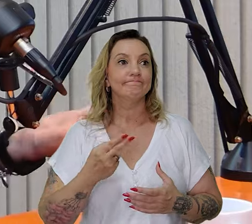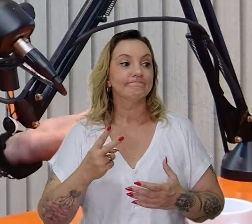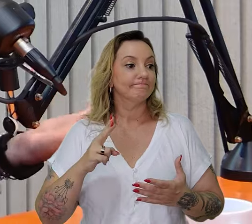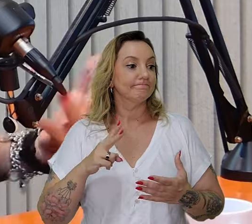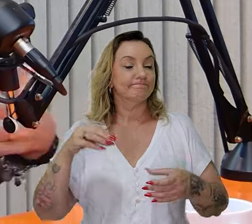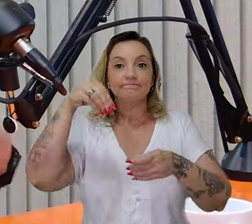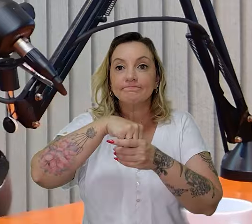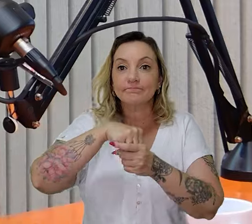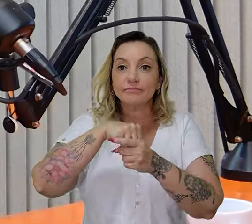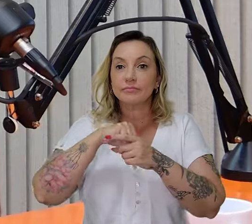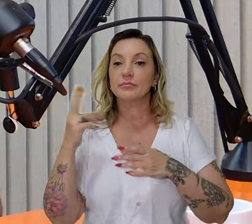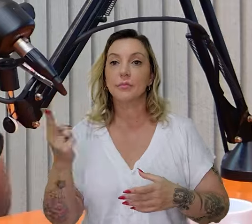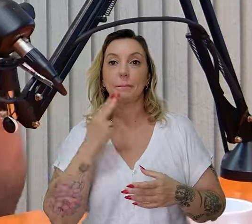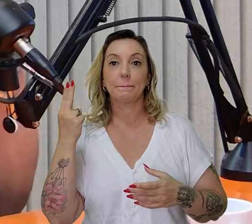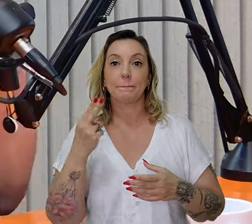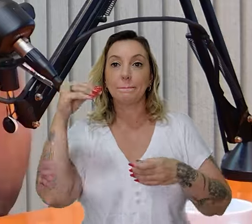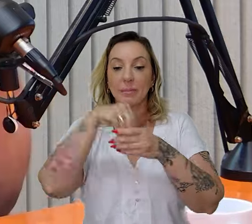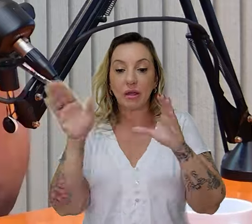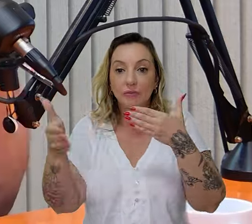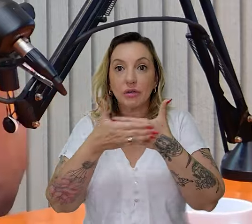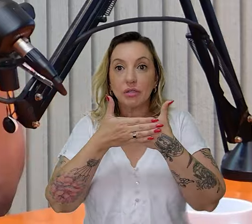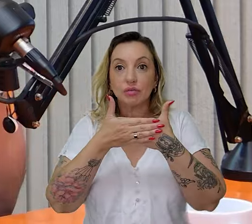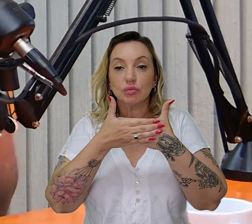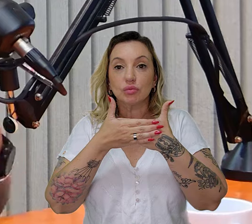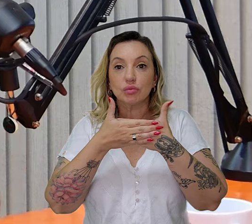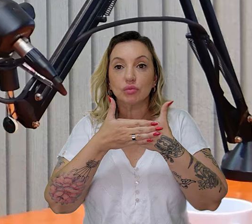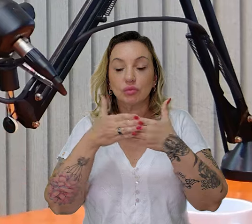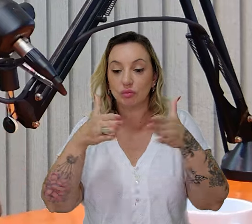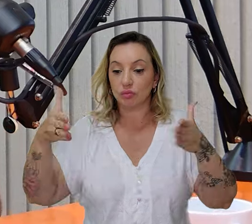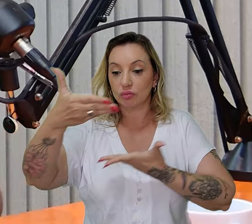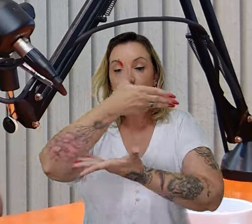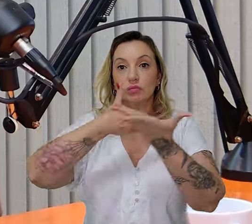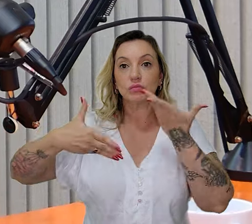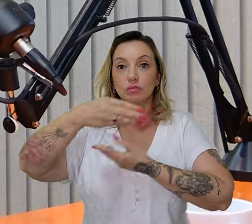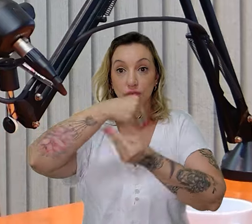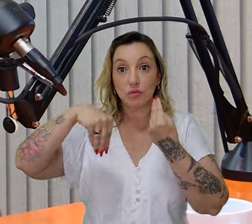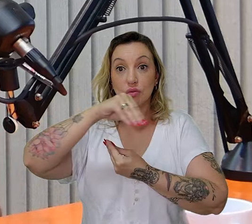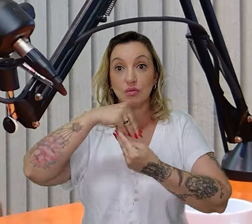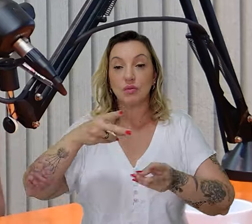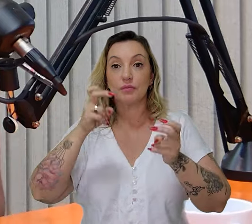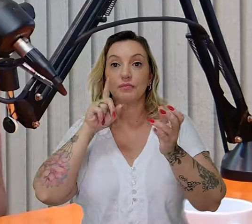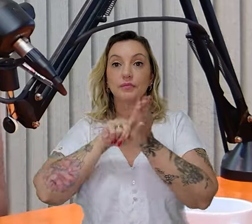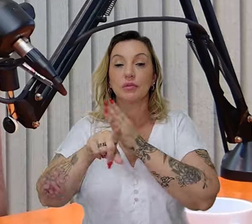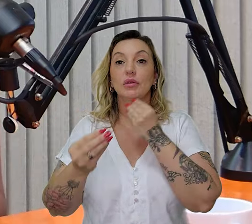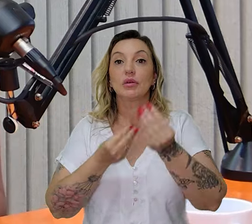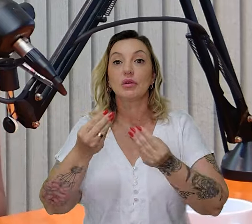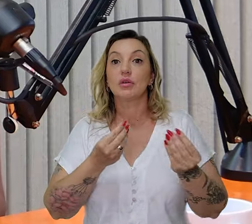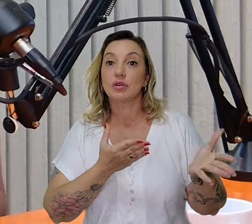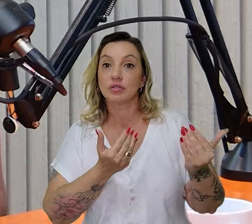mais casinha tudo se liga com tudo e eu vejo assim falando da tua pergunta de como é que esses jovens estão